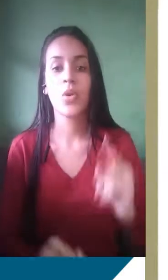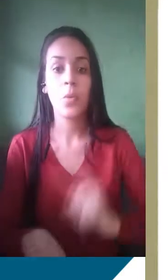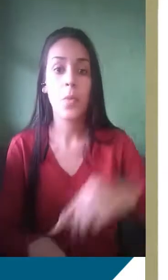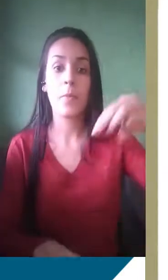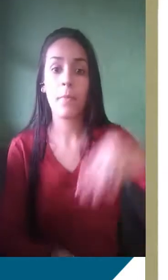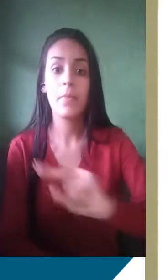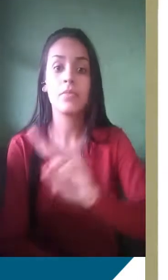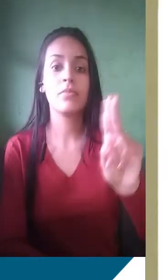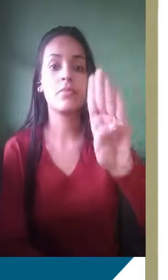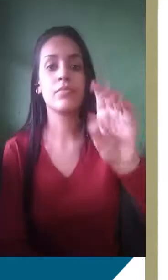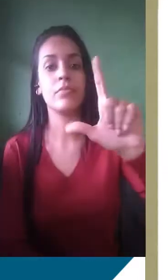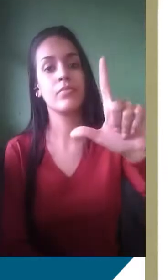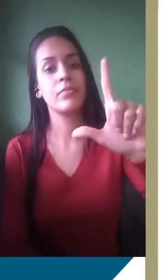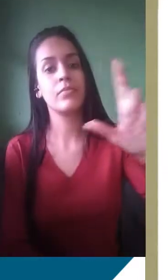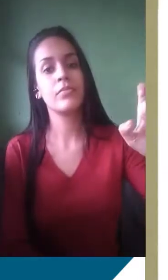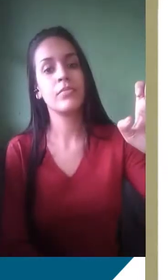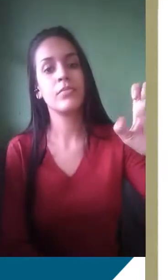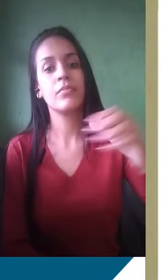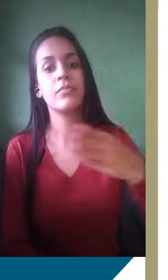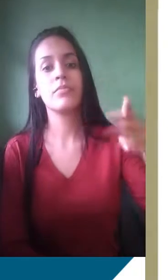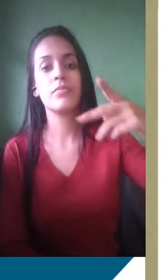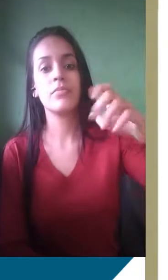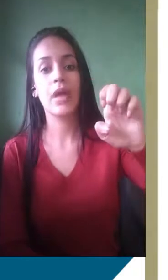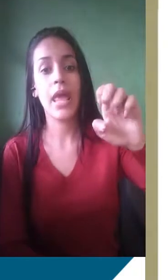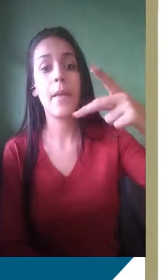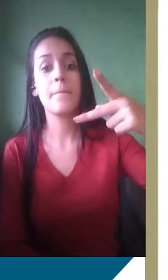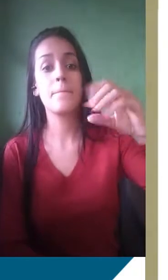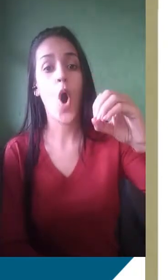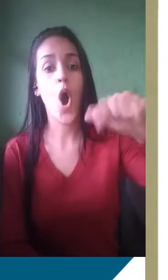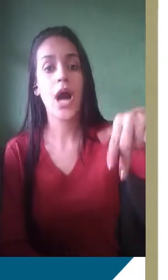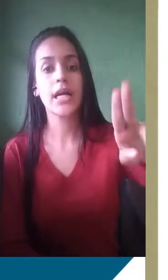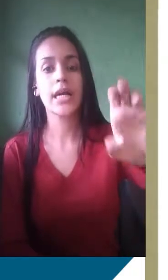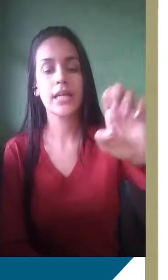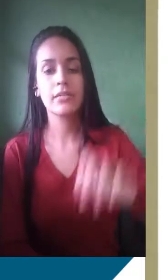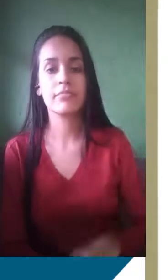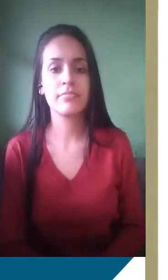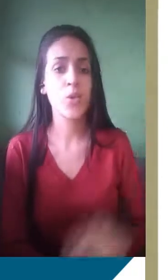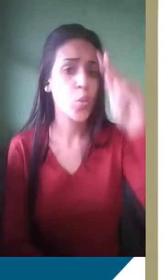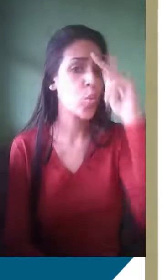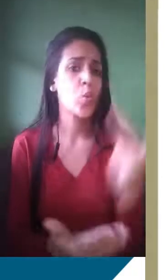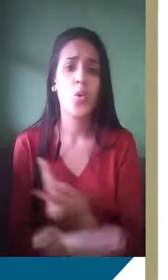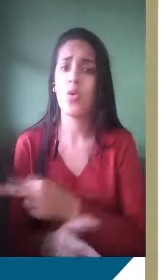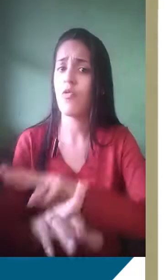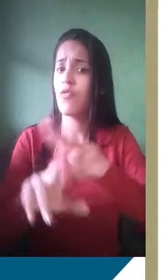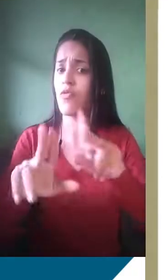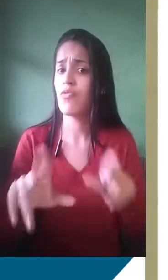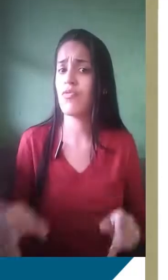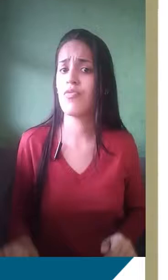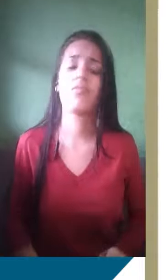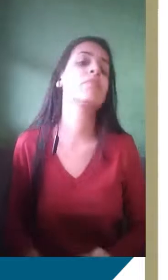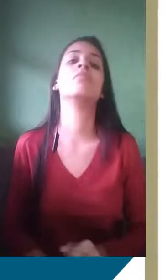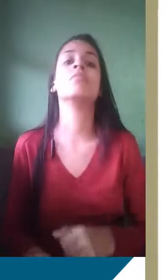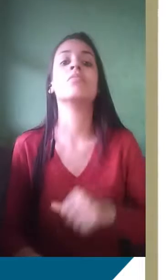Esse período, conhecido como Belle Époque, ocorreram diversas transformações